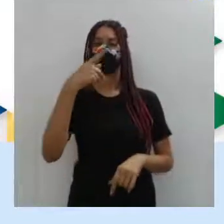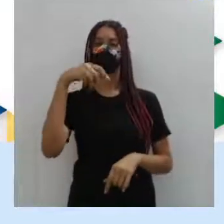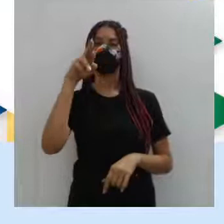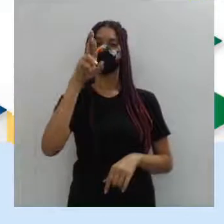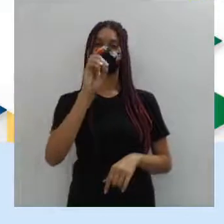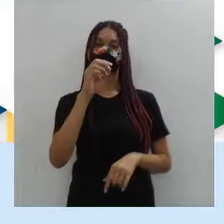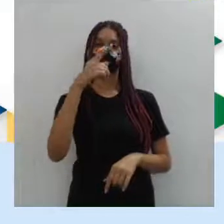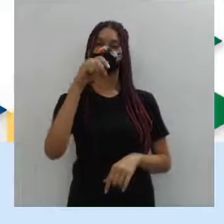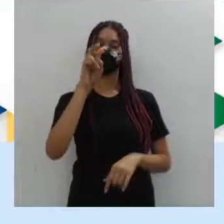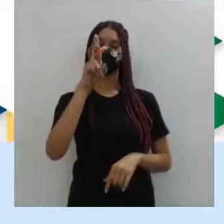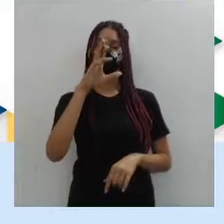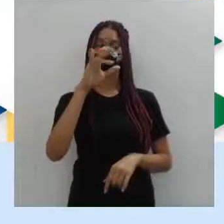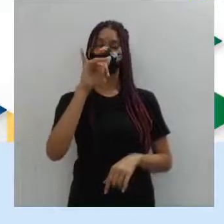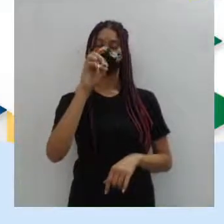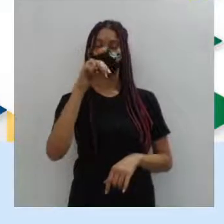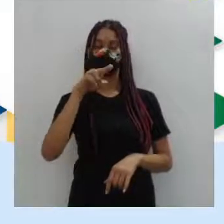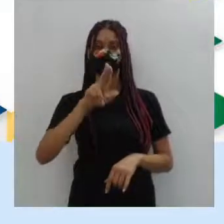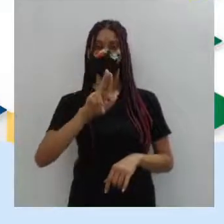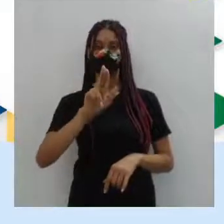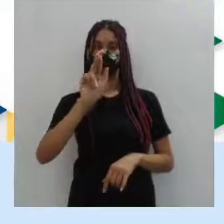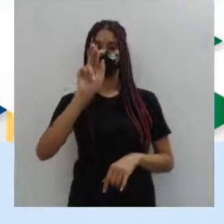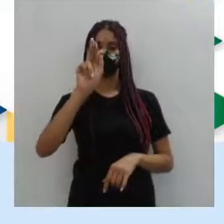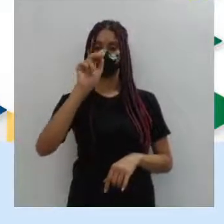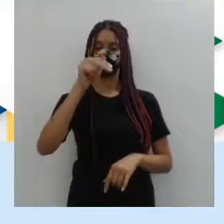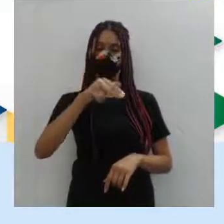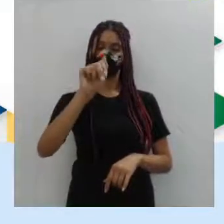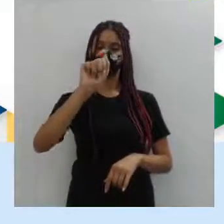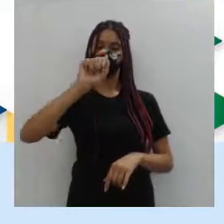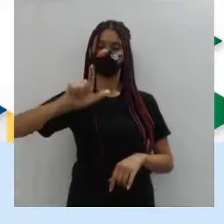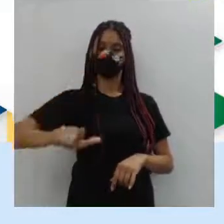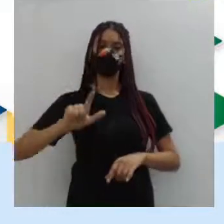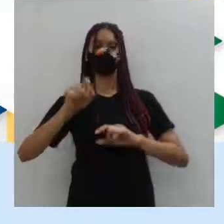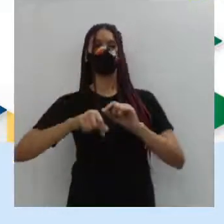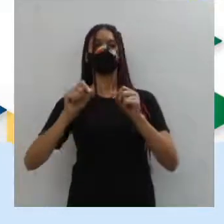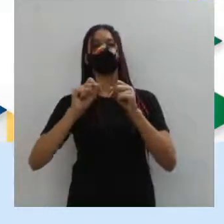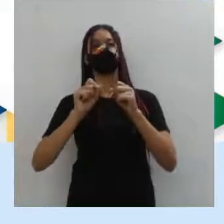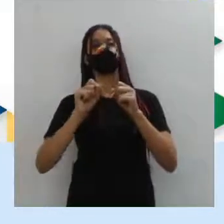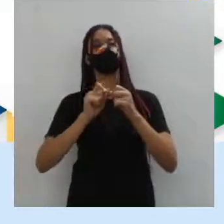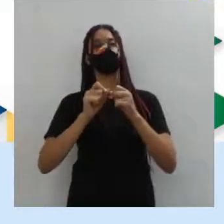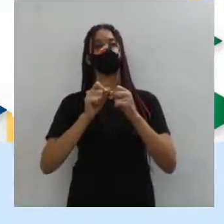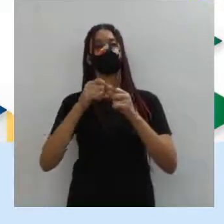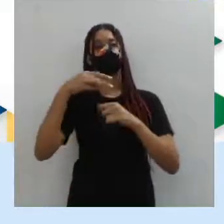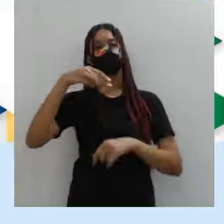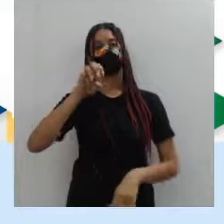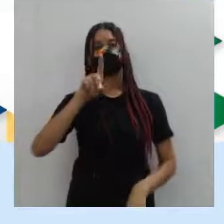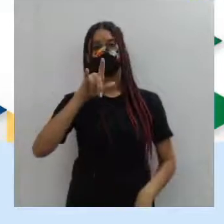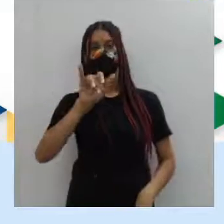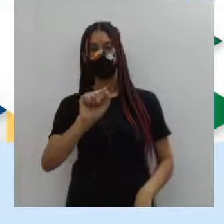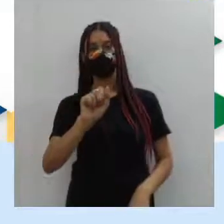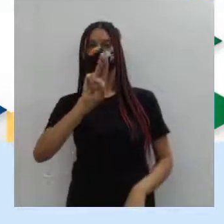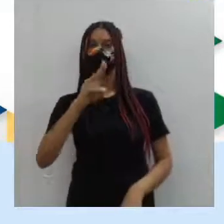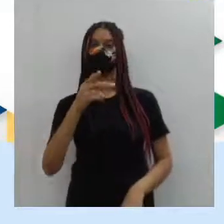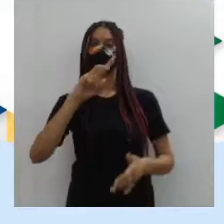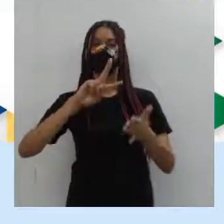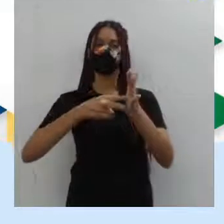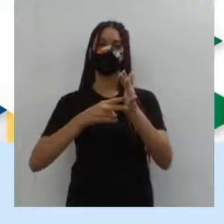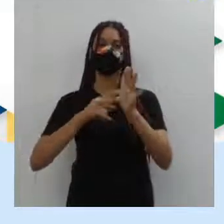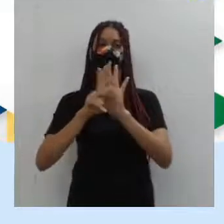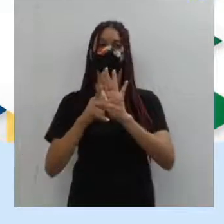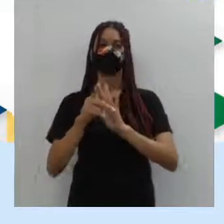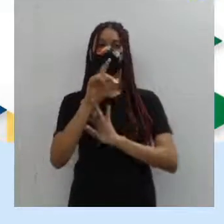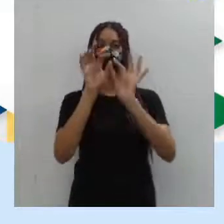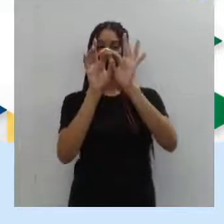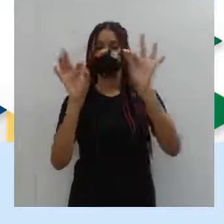são positivos e eles são ditos como média proporcional ou geométrica dos extremos, tá bom? Segue